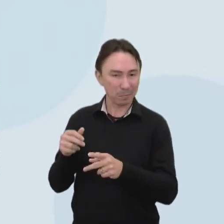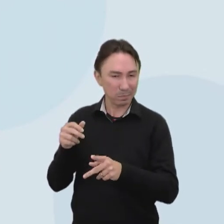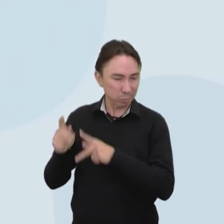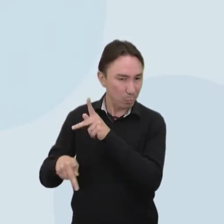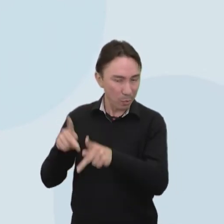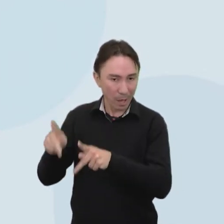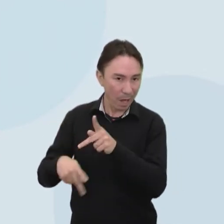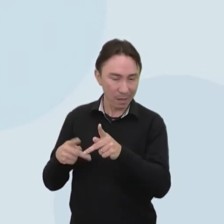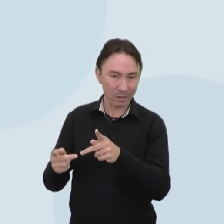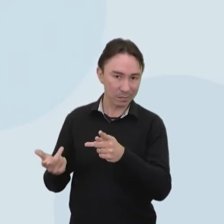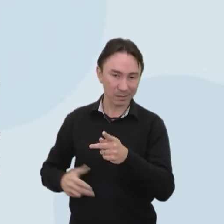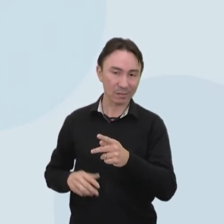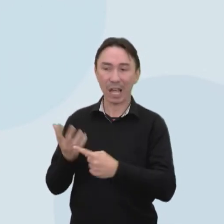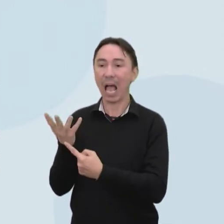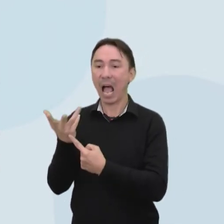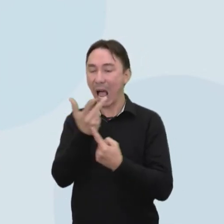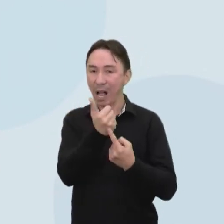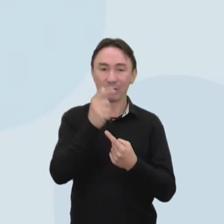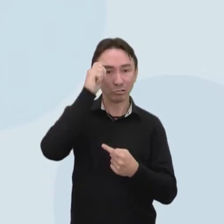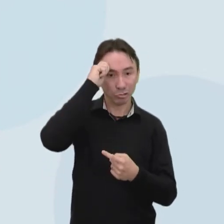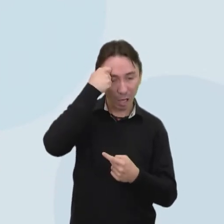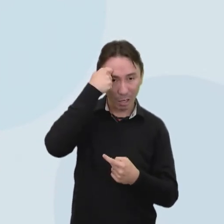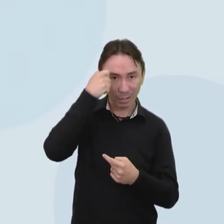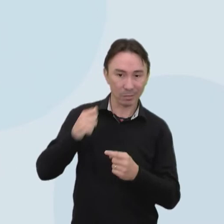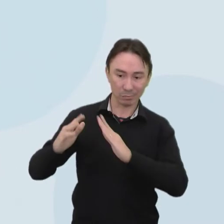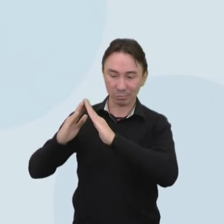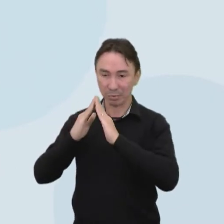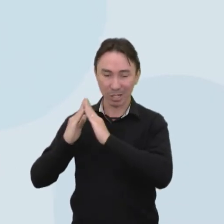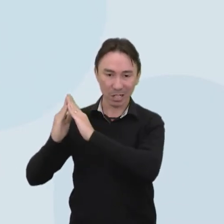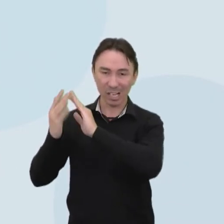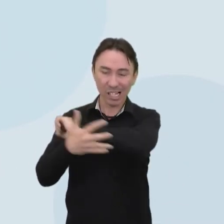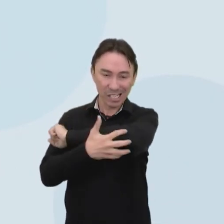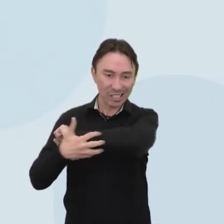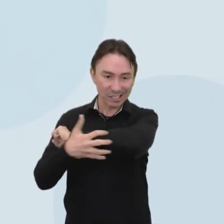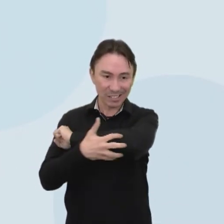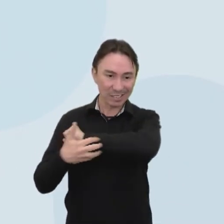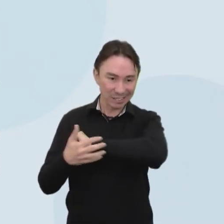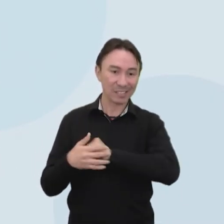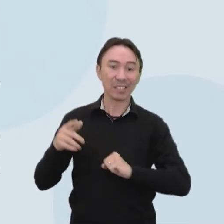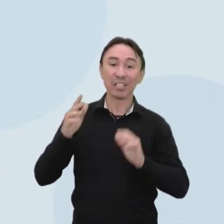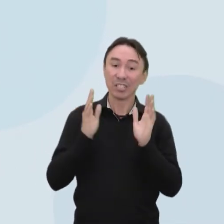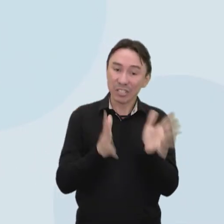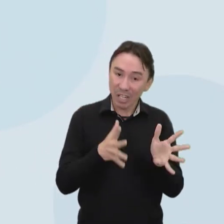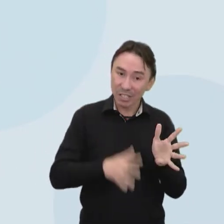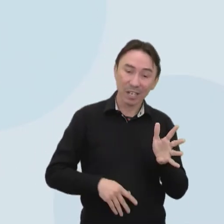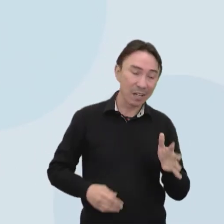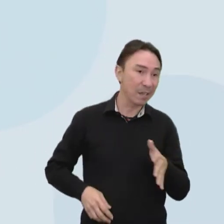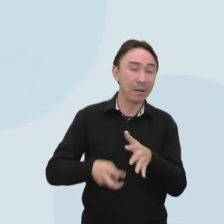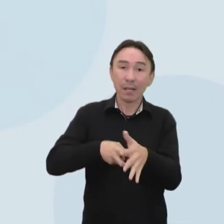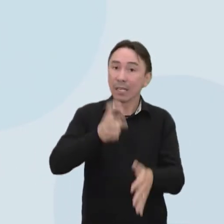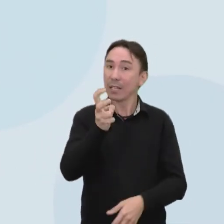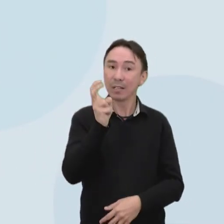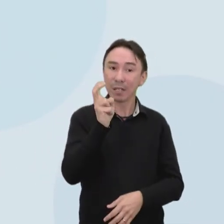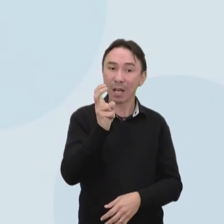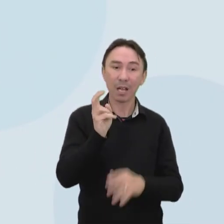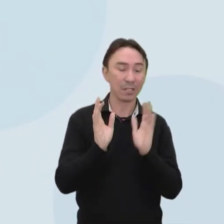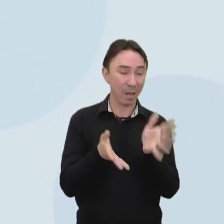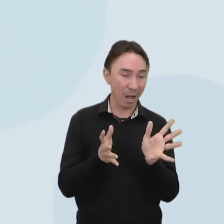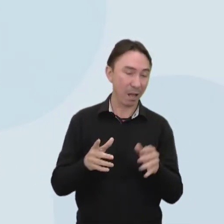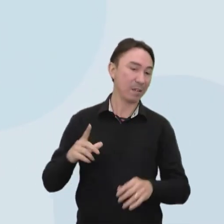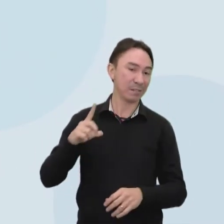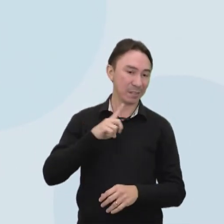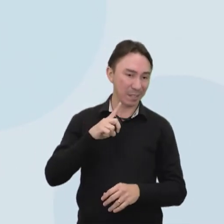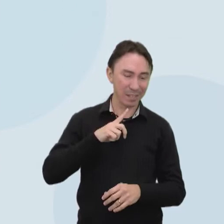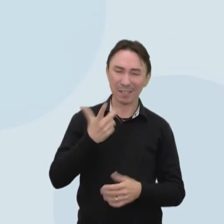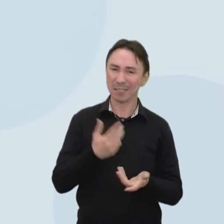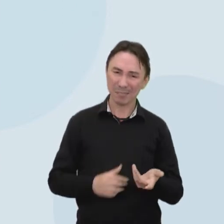negra e da periferia, o EPA, que é o Encontro Periférico de Artes, está na sua 5ª edição. O EPA apresenta uma programação diversificada